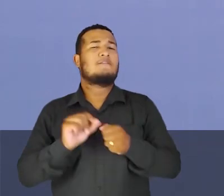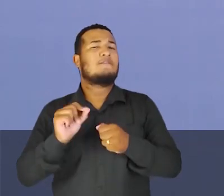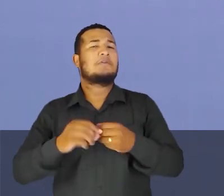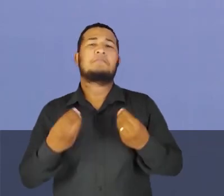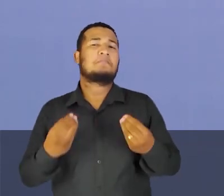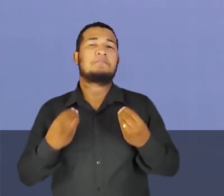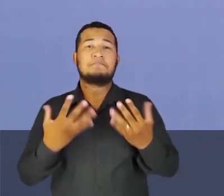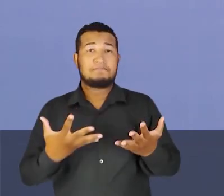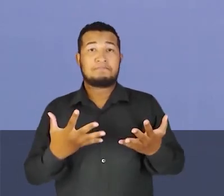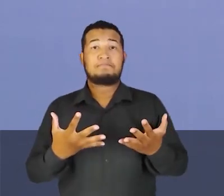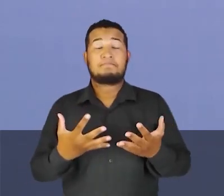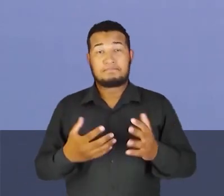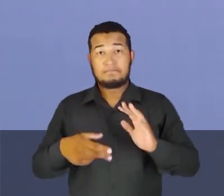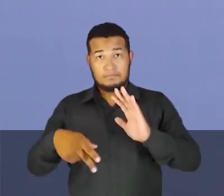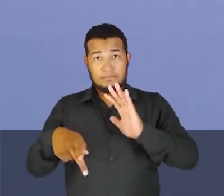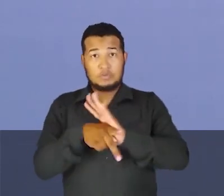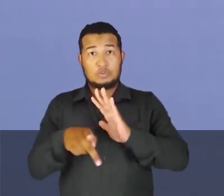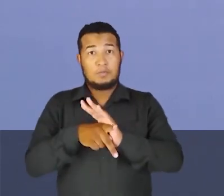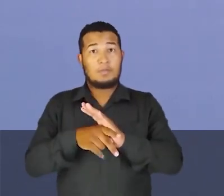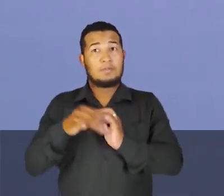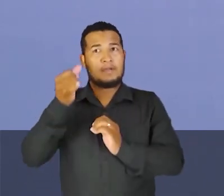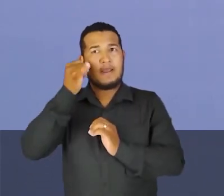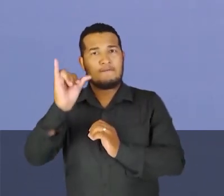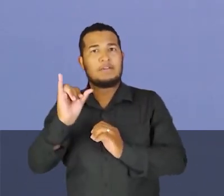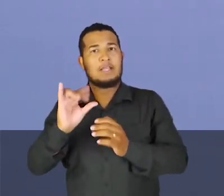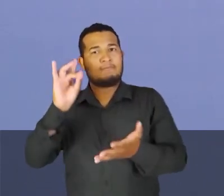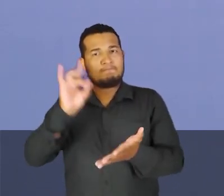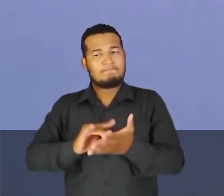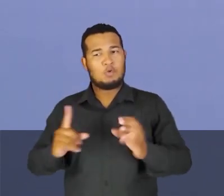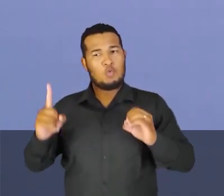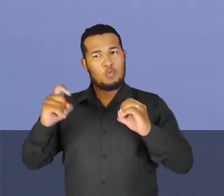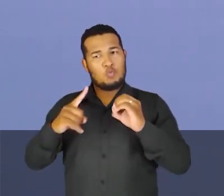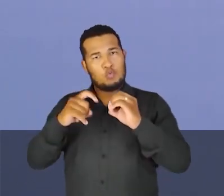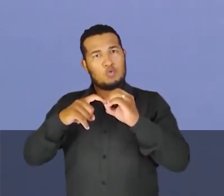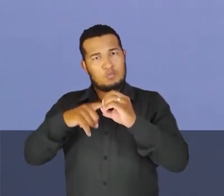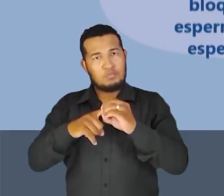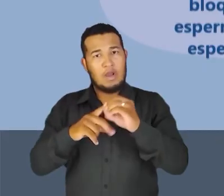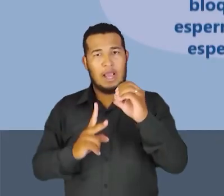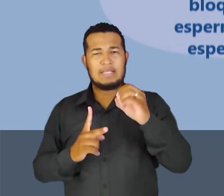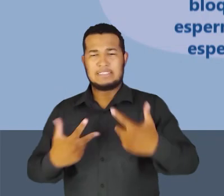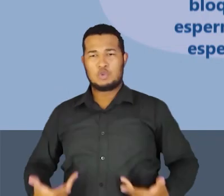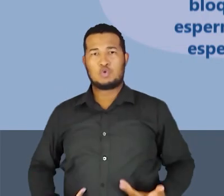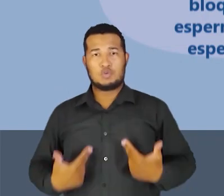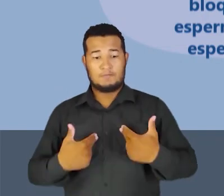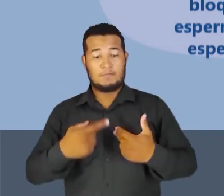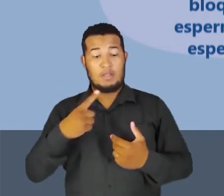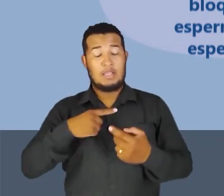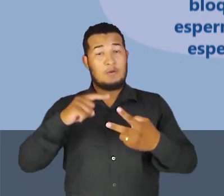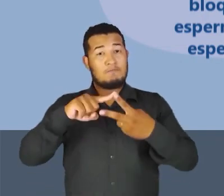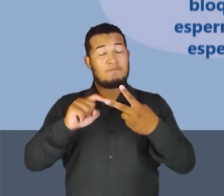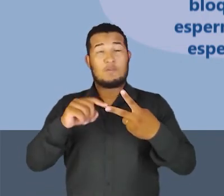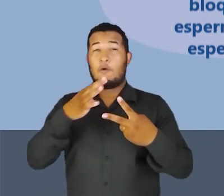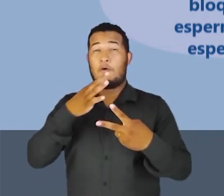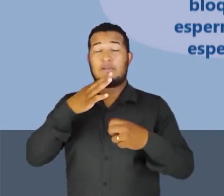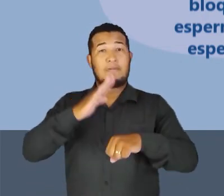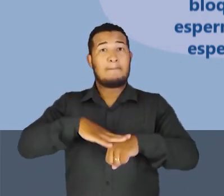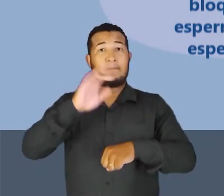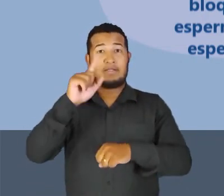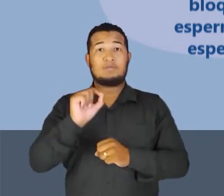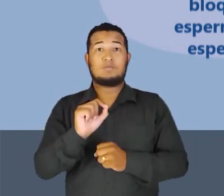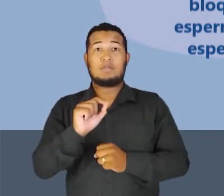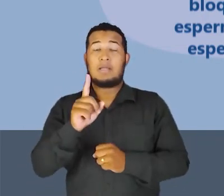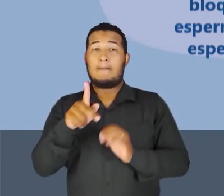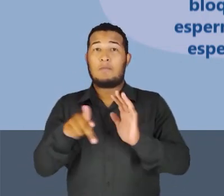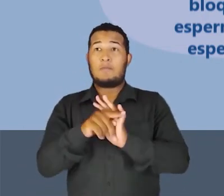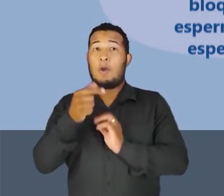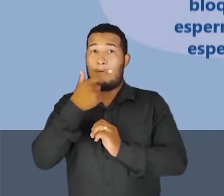que não ocorra a concepção, certo? Observe na imagem as duas cirurgias mais conhecidas. Nós temos aí a